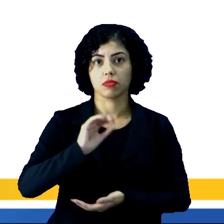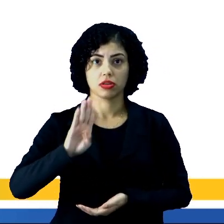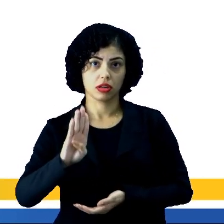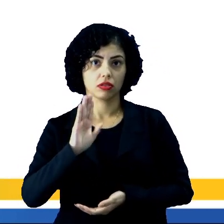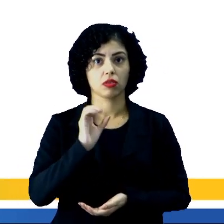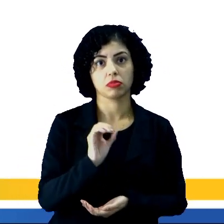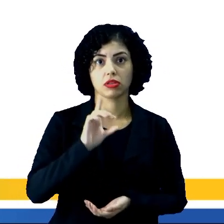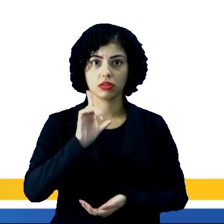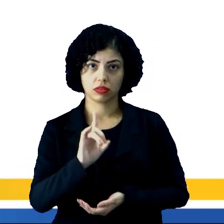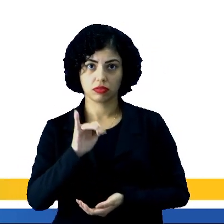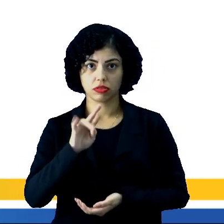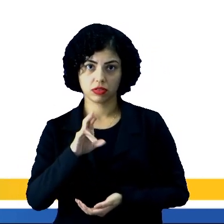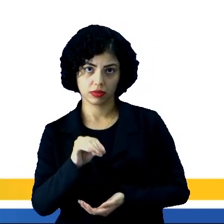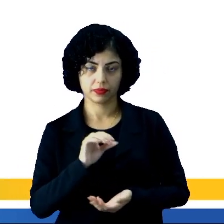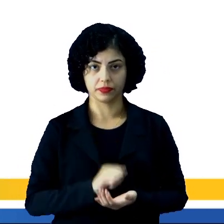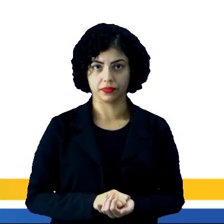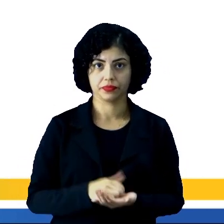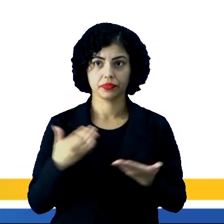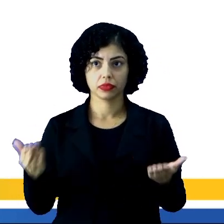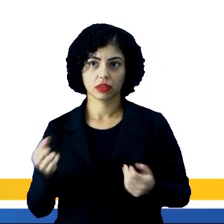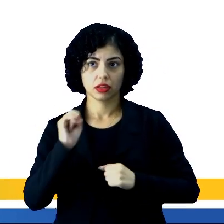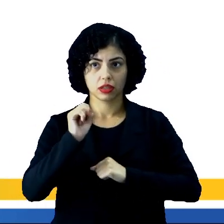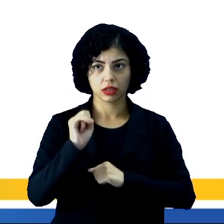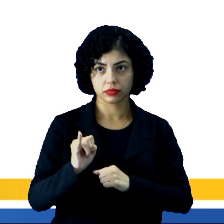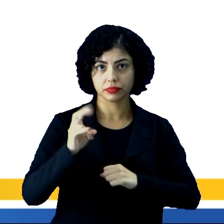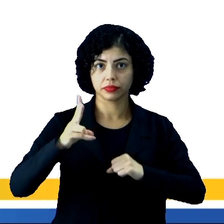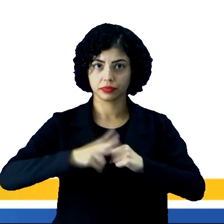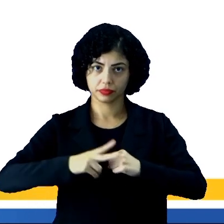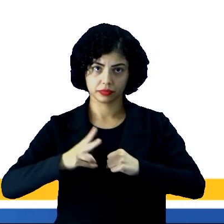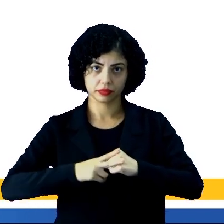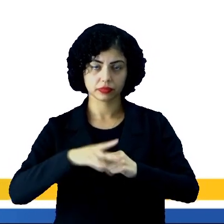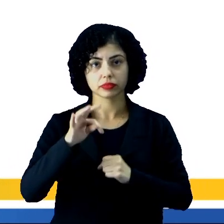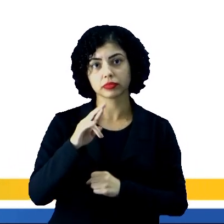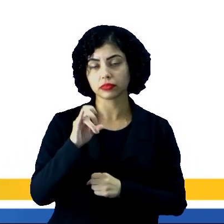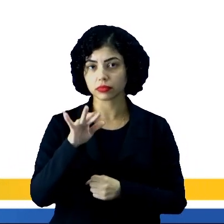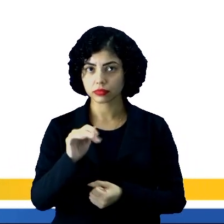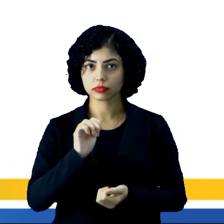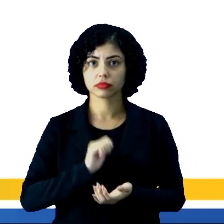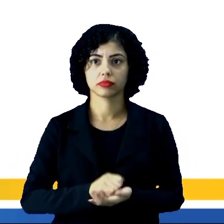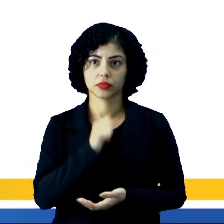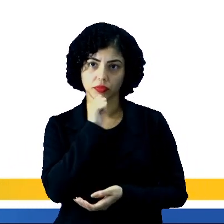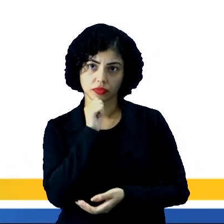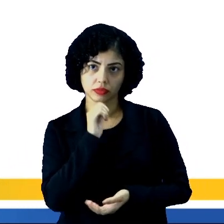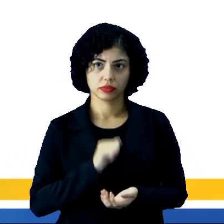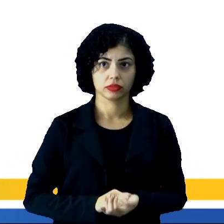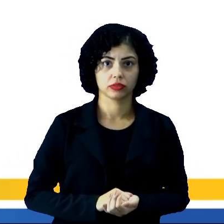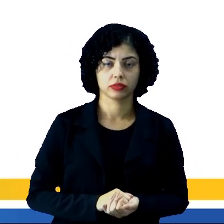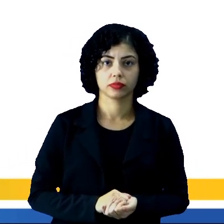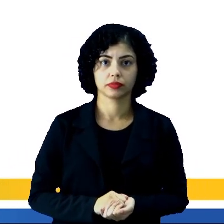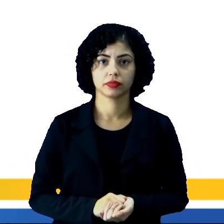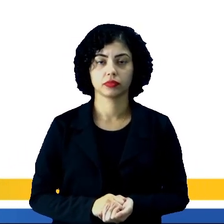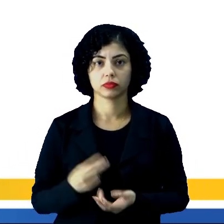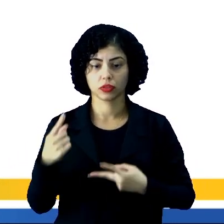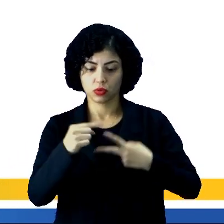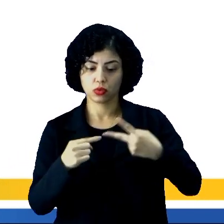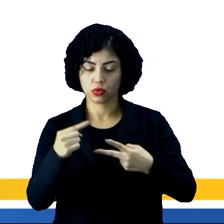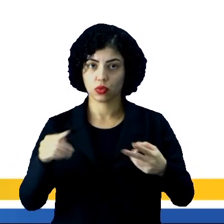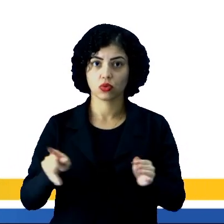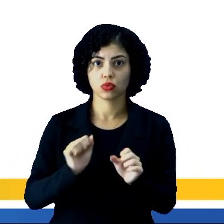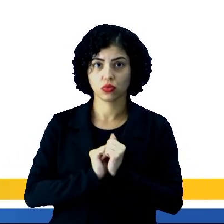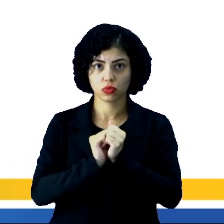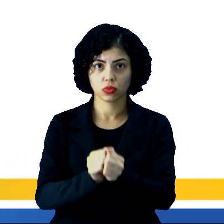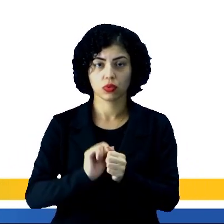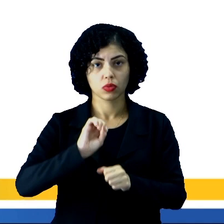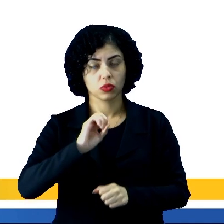quem é objeto indireto né se o verbo ele é transitivo é transitivo ou transitivo direto os dois ao mesmo tempo